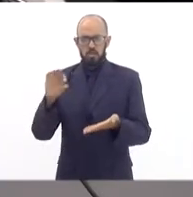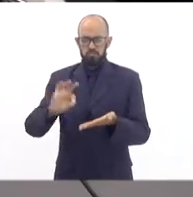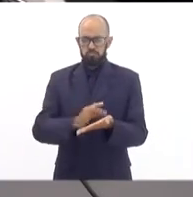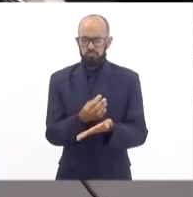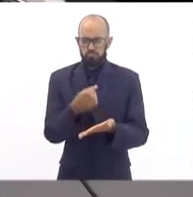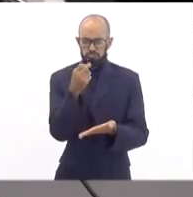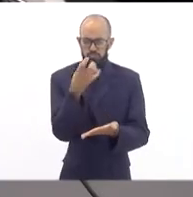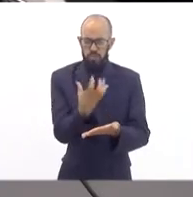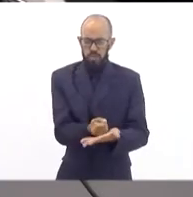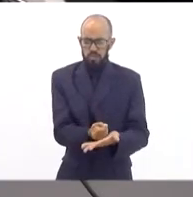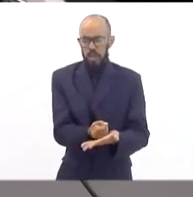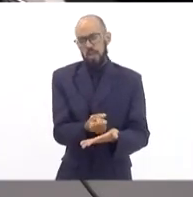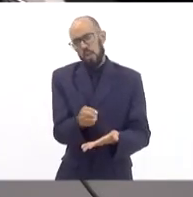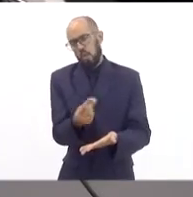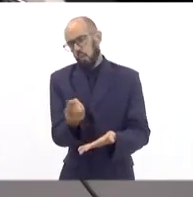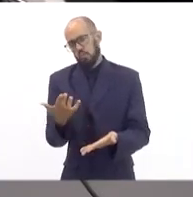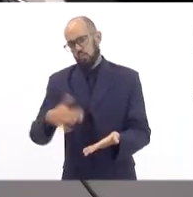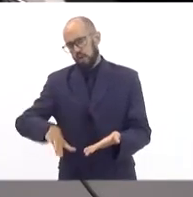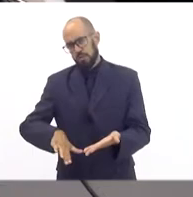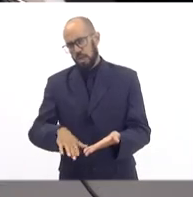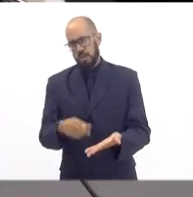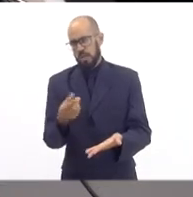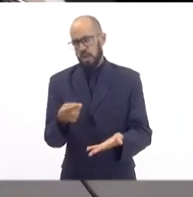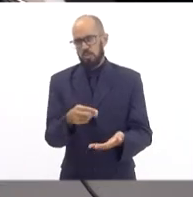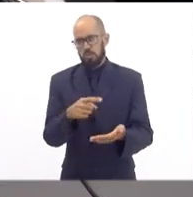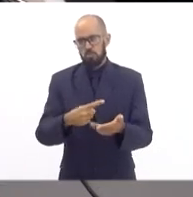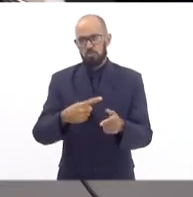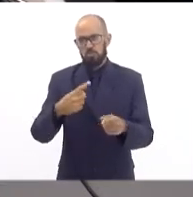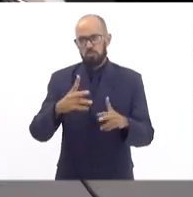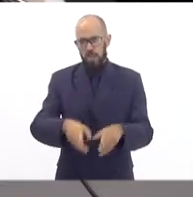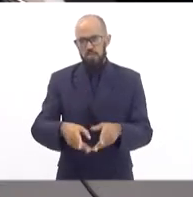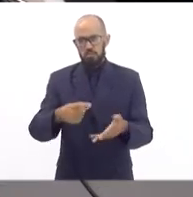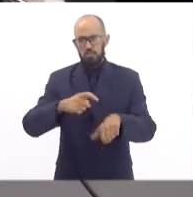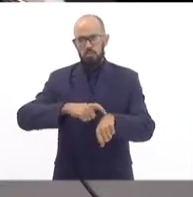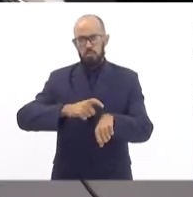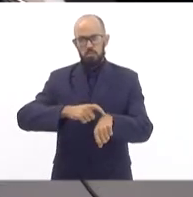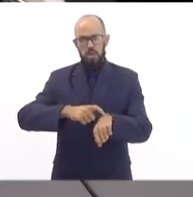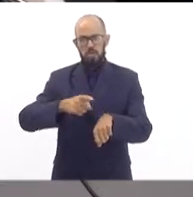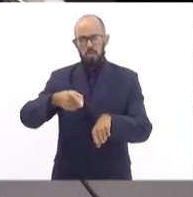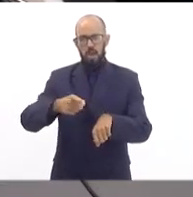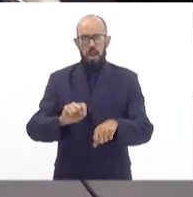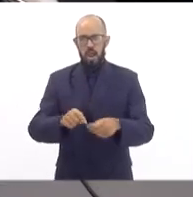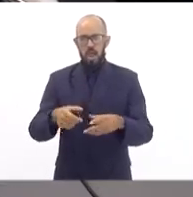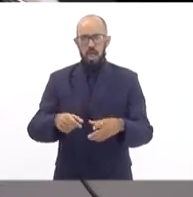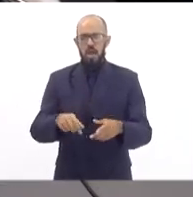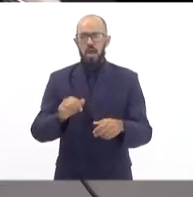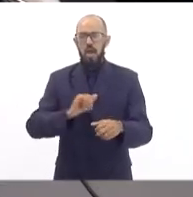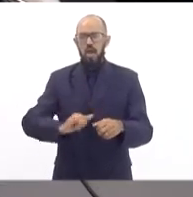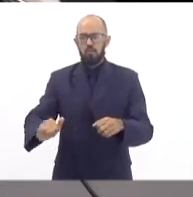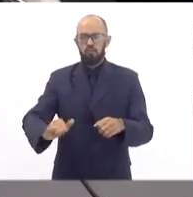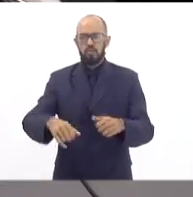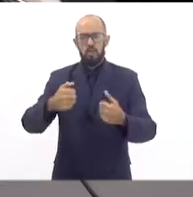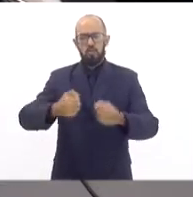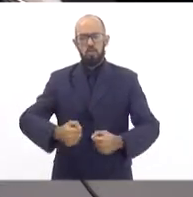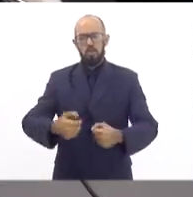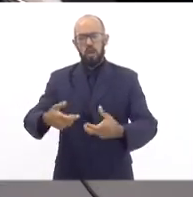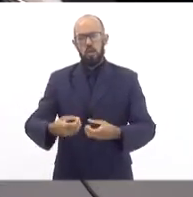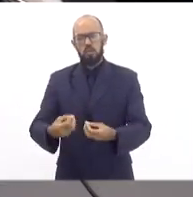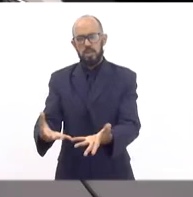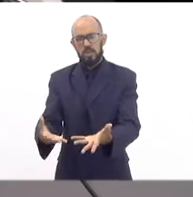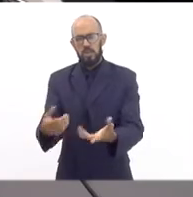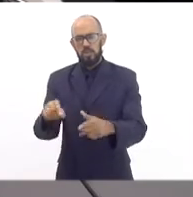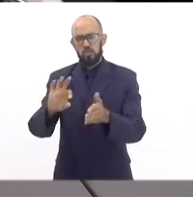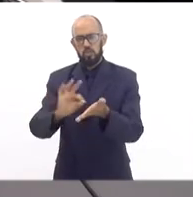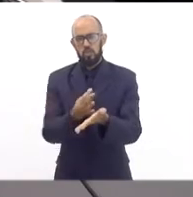na mesma deliberação em que ela homologa, ela já recomenda ao poder concedente, à concessionária, que são as partes do contrato, para sentar